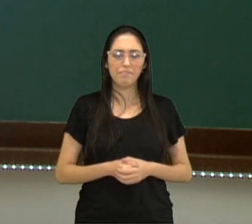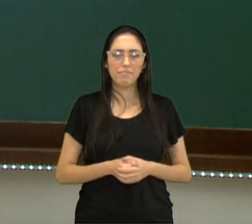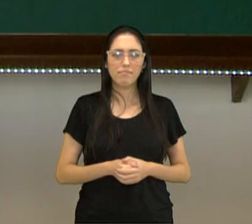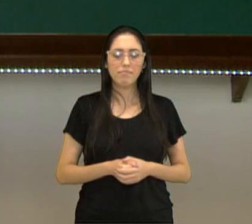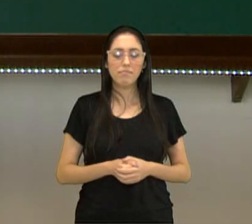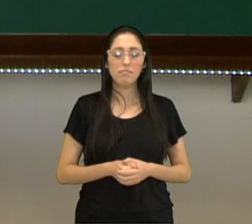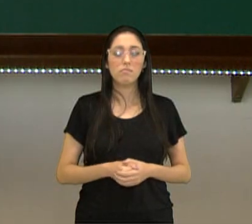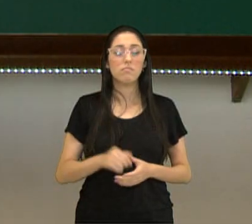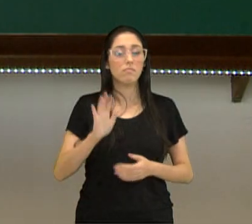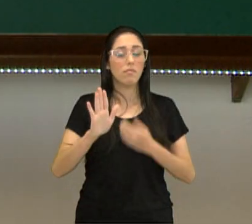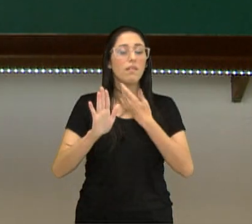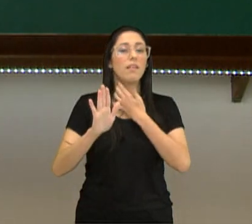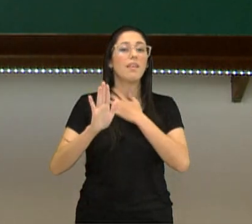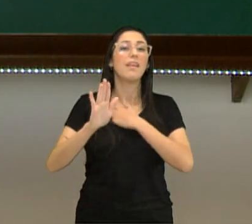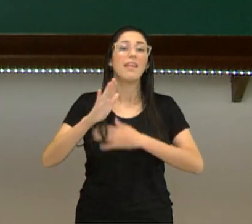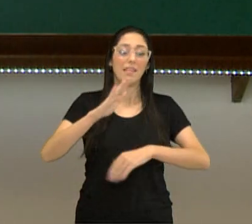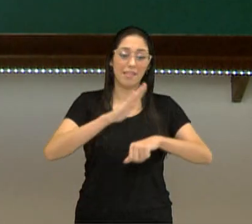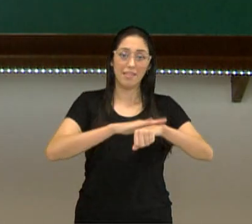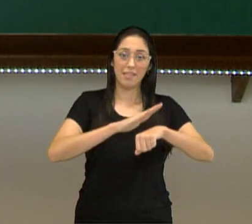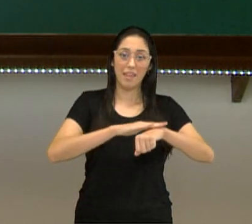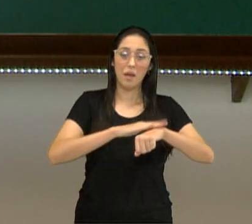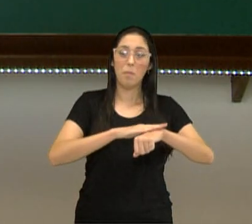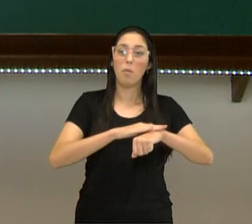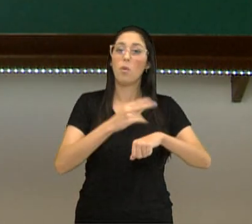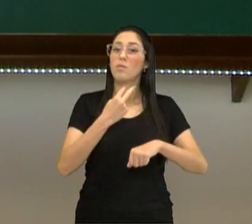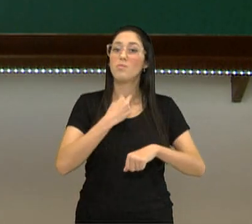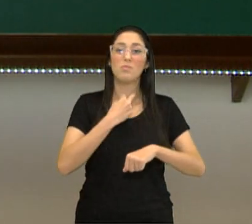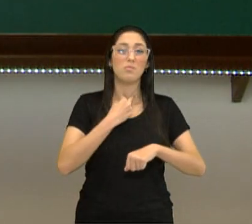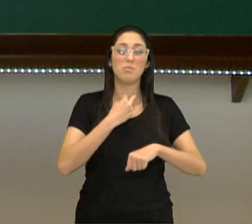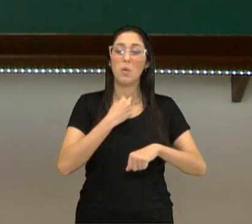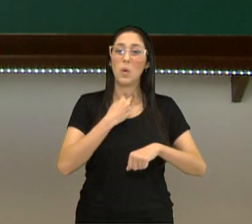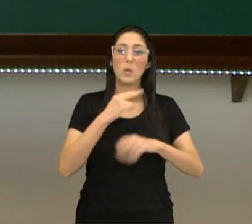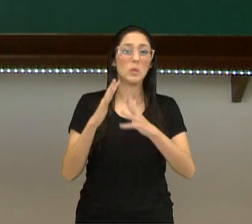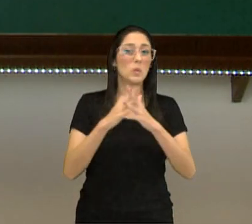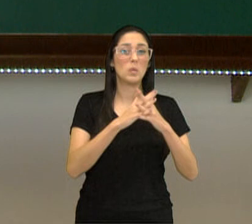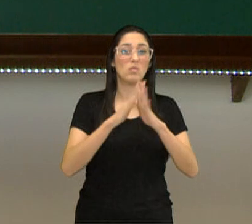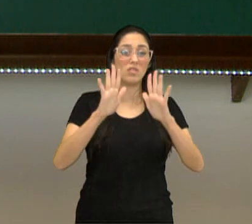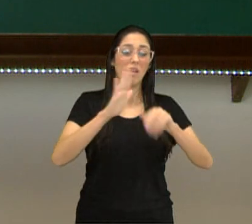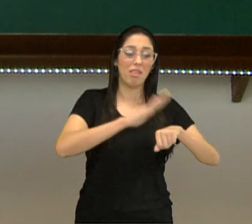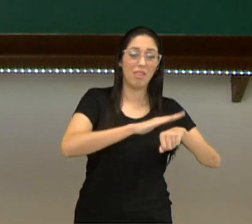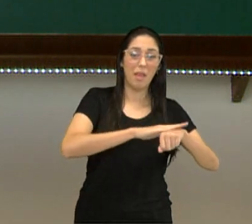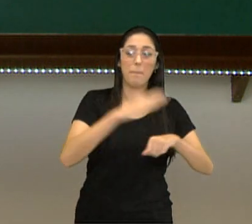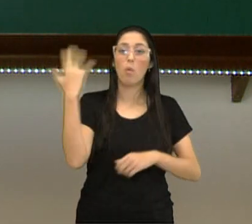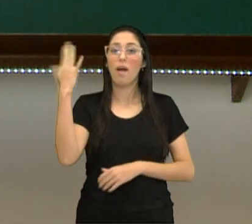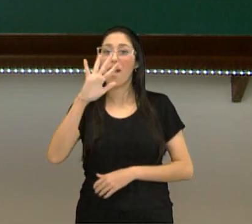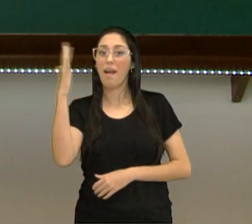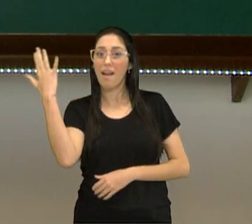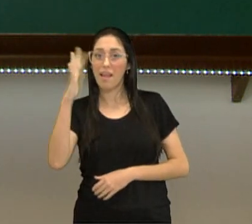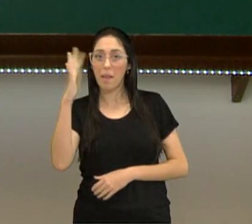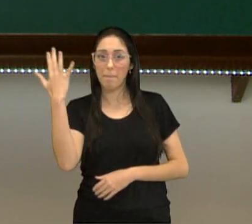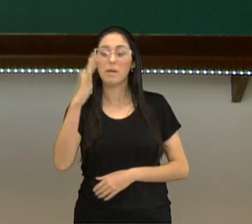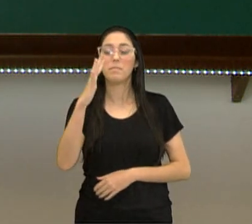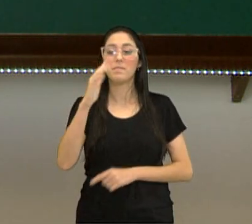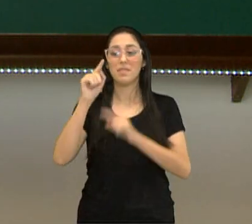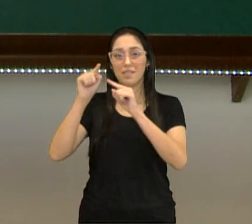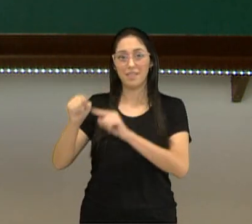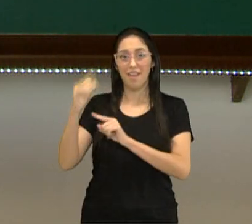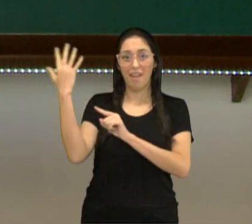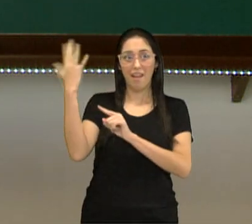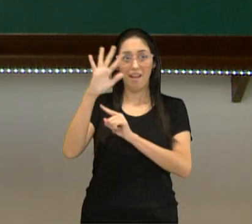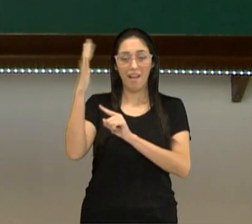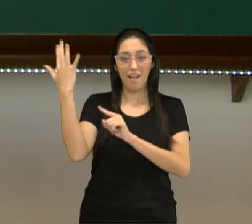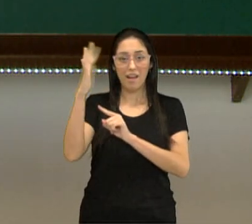falando em tempo, eu não posso confundir tempo e clima, pois o clima está associado a quê? As observações